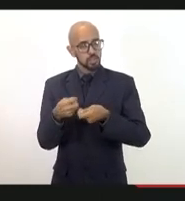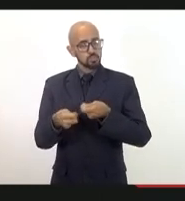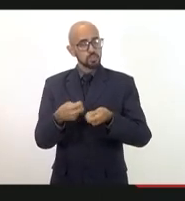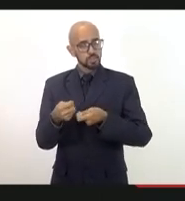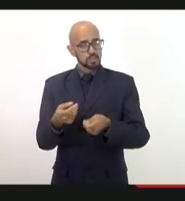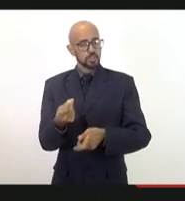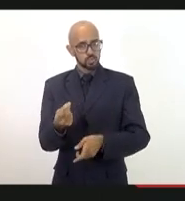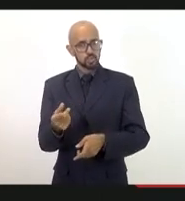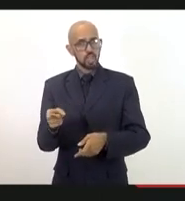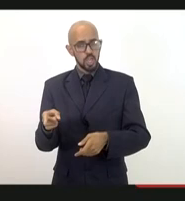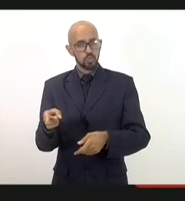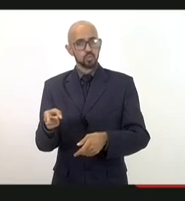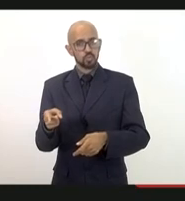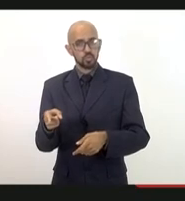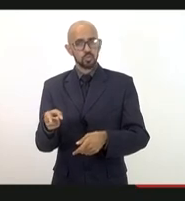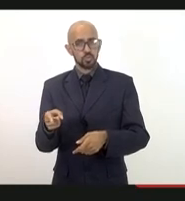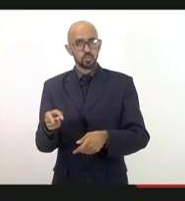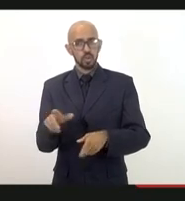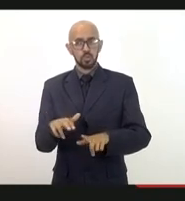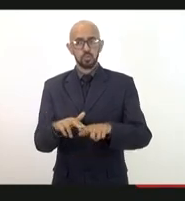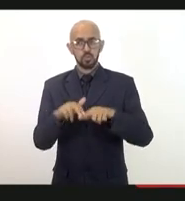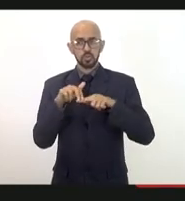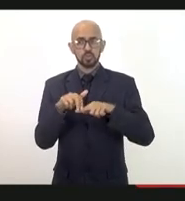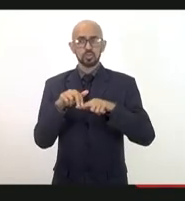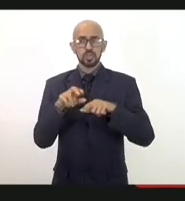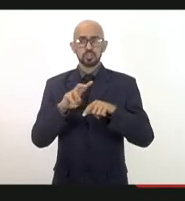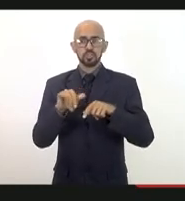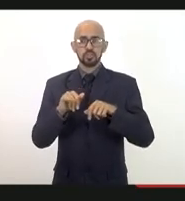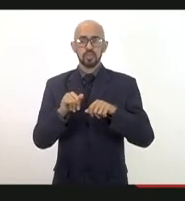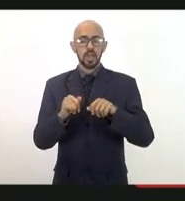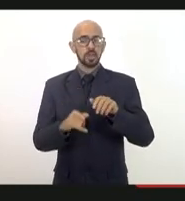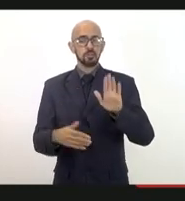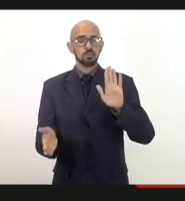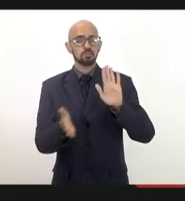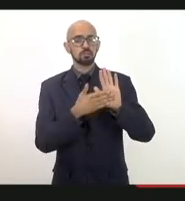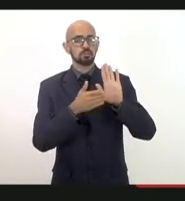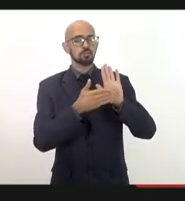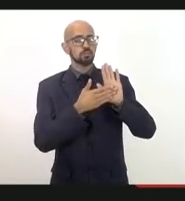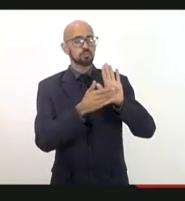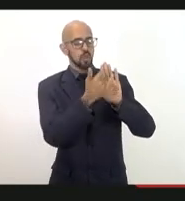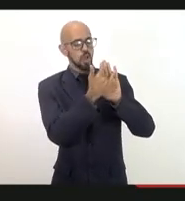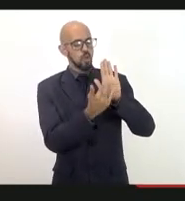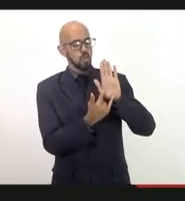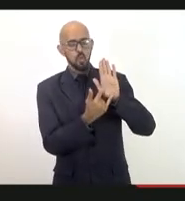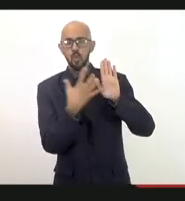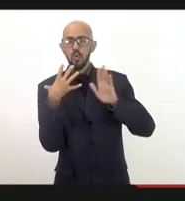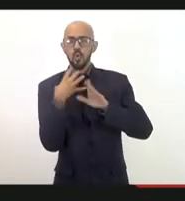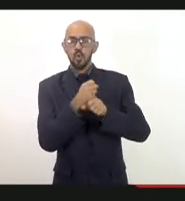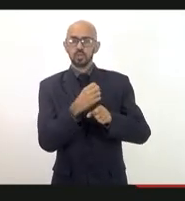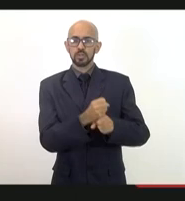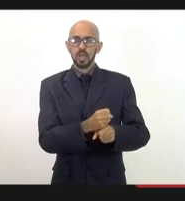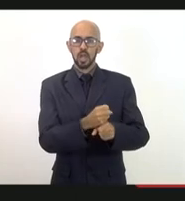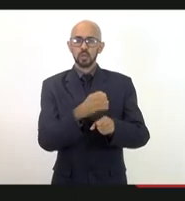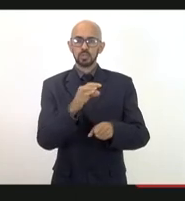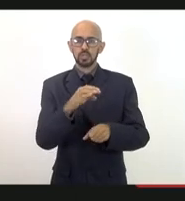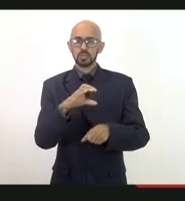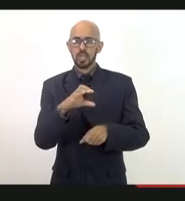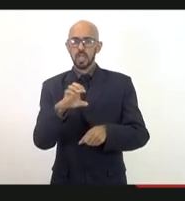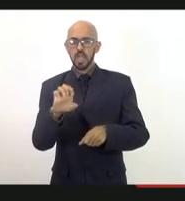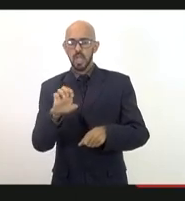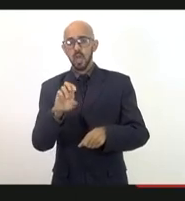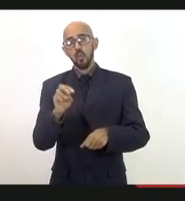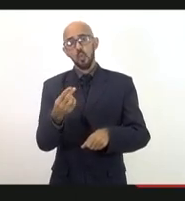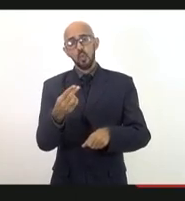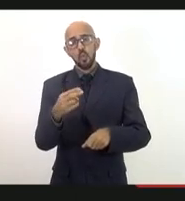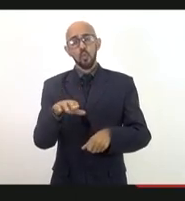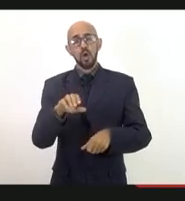não utiliza o recurso, obviamente, a gente vai prestar conta ao Tribunal de Contas da União, ao Tribunal de Contas do Estado. São os órgãos que fazem o